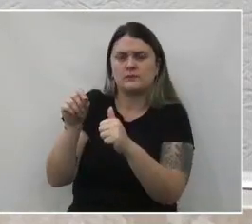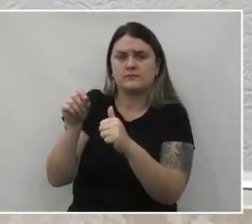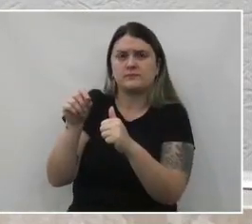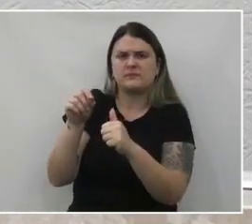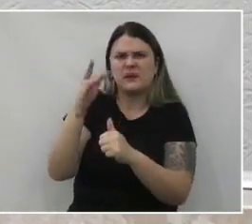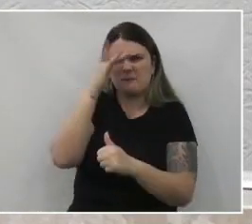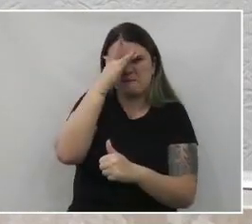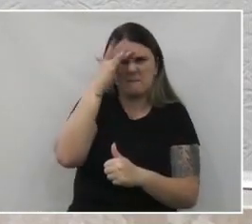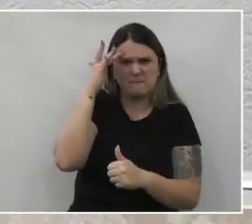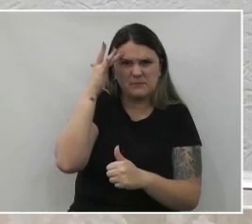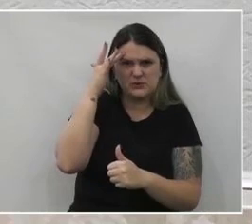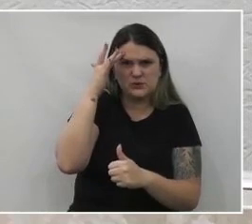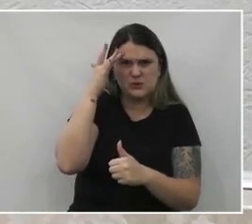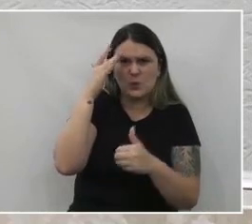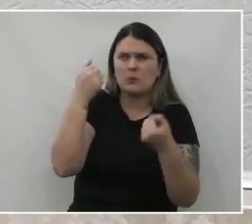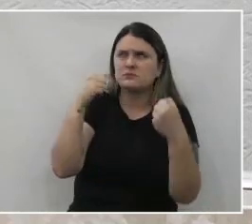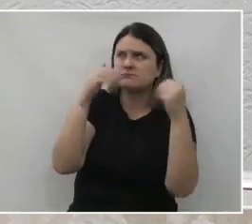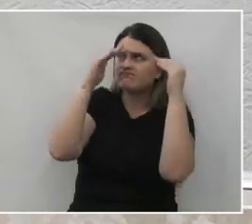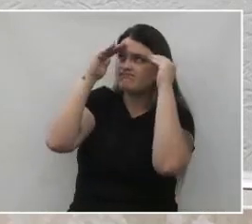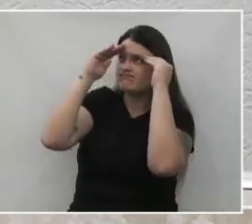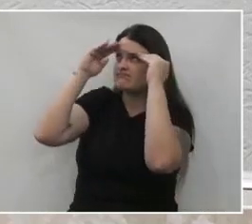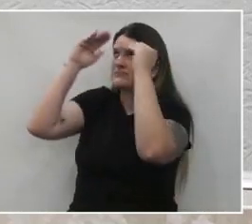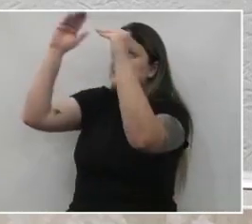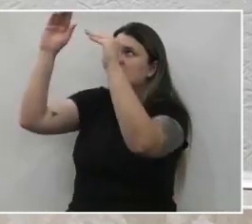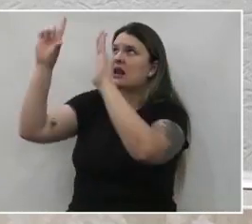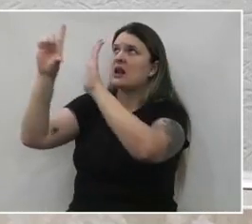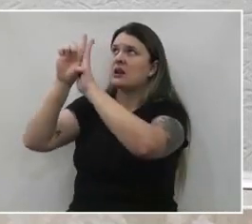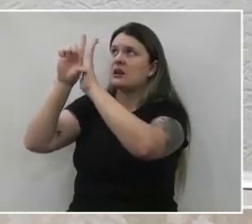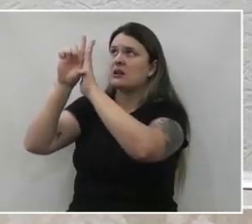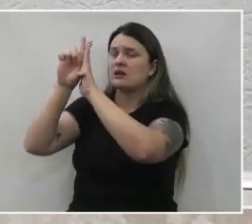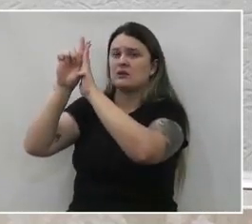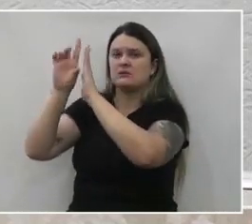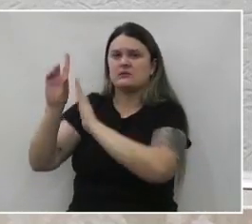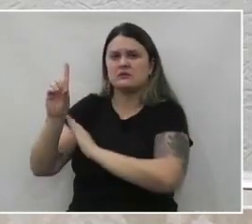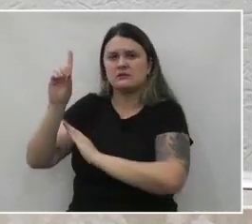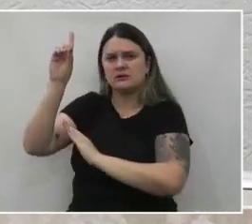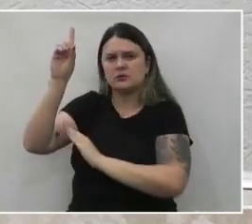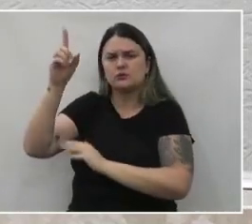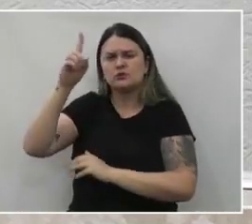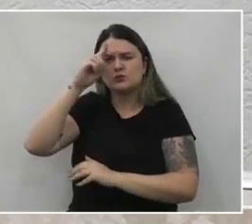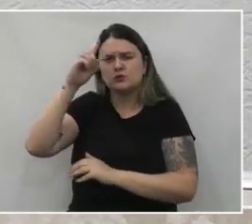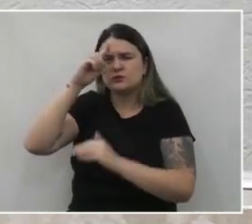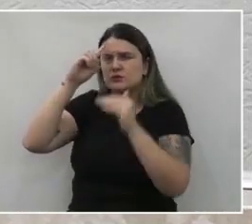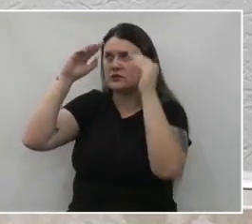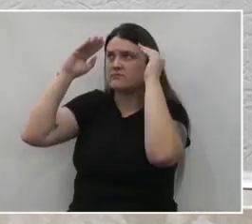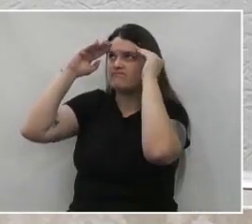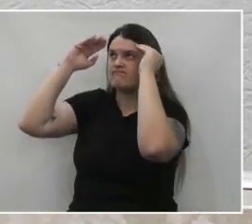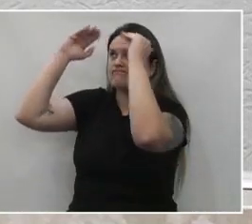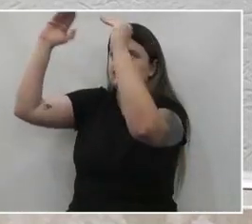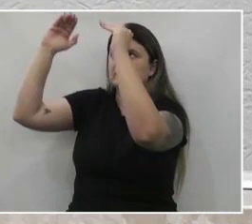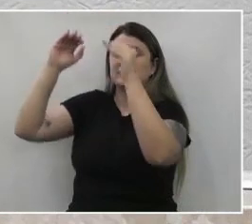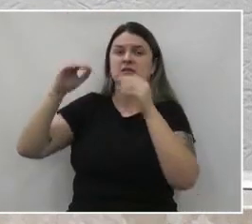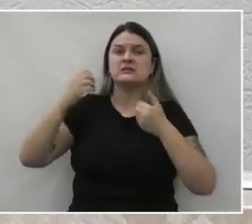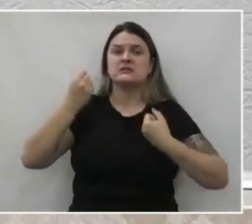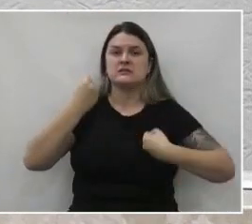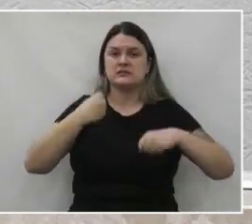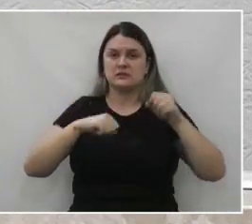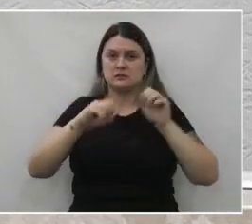prazer deles está na lei do Senhor e nessa lei eles meditam dia e noite. Salmos,